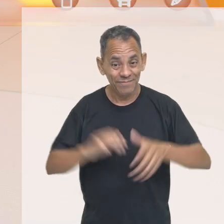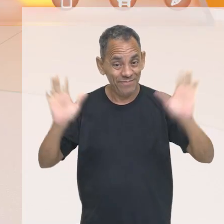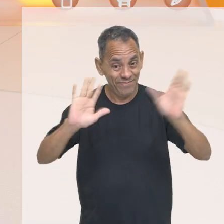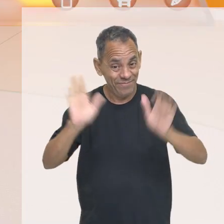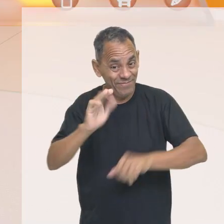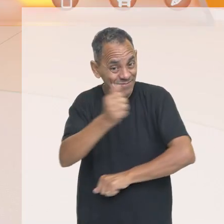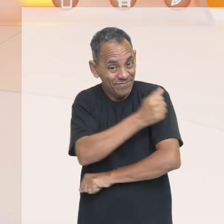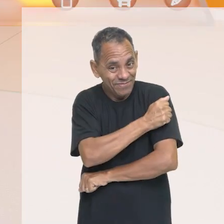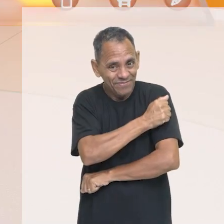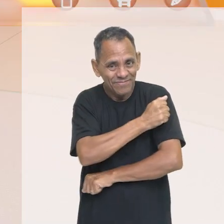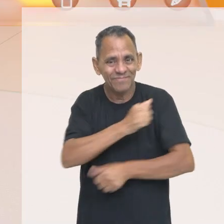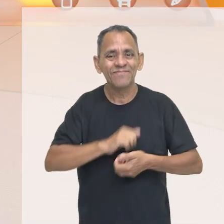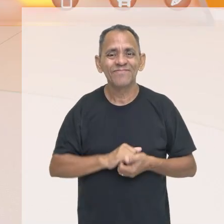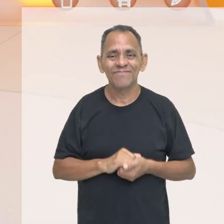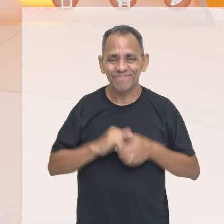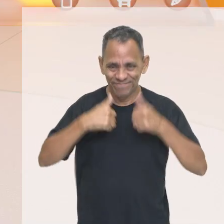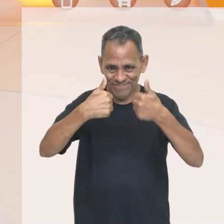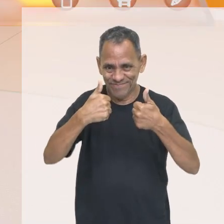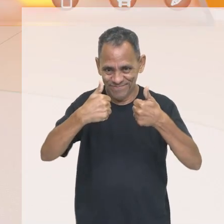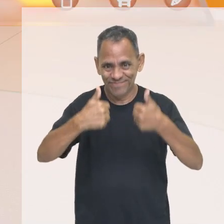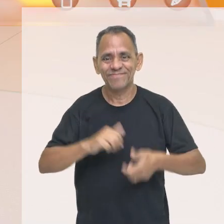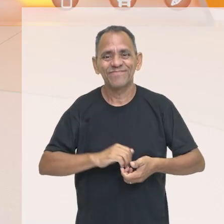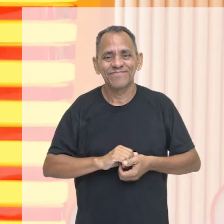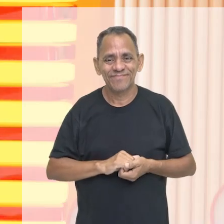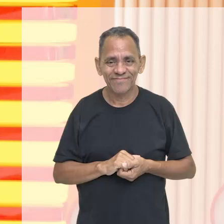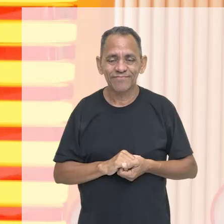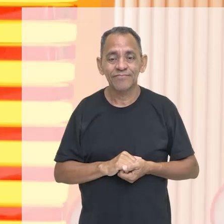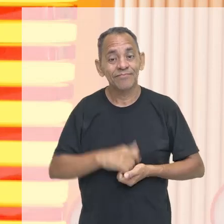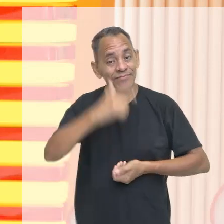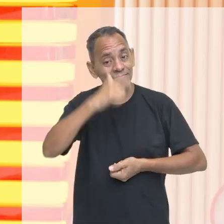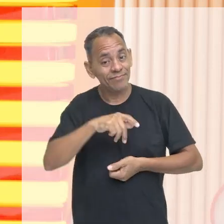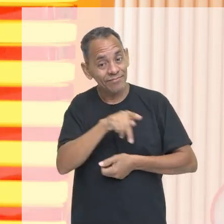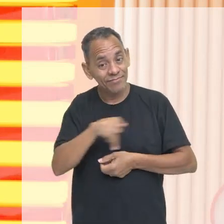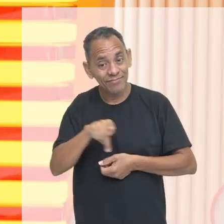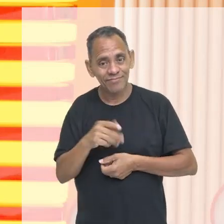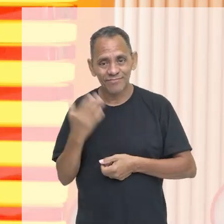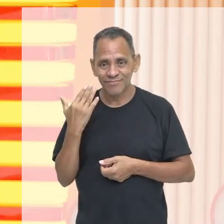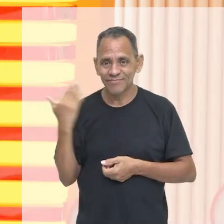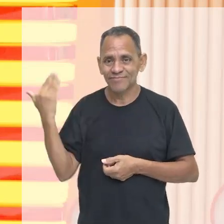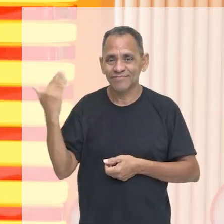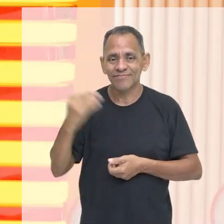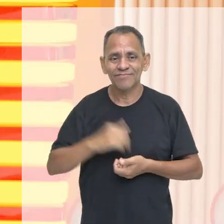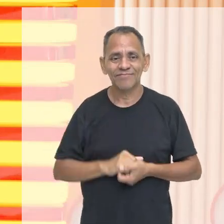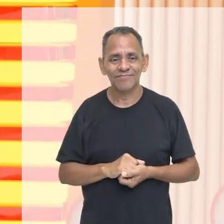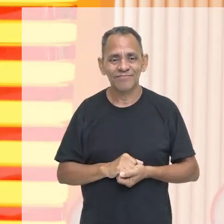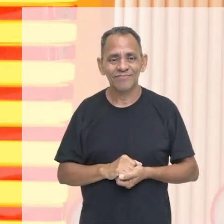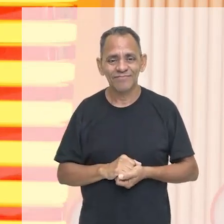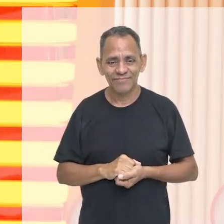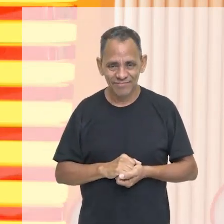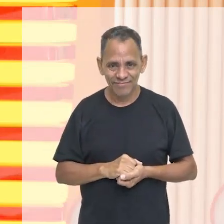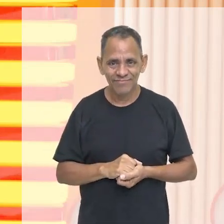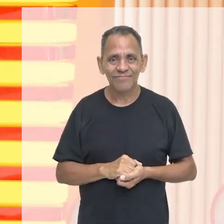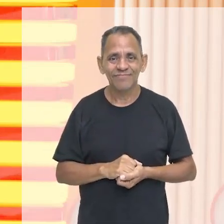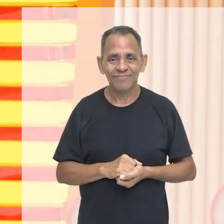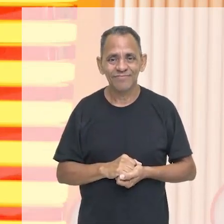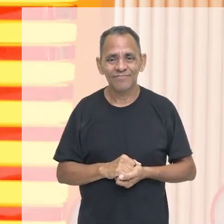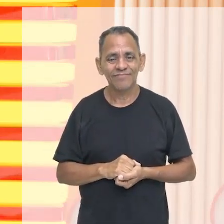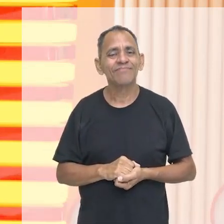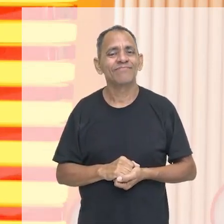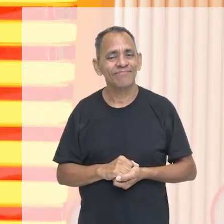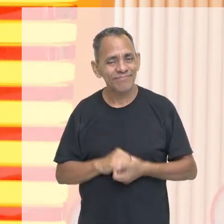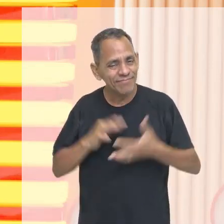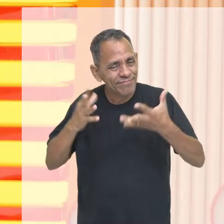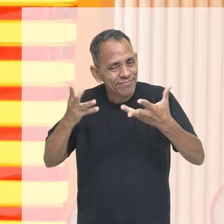Olá, queridos alunos, tudo bem com vocês? Eu sou o professor Ian Souto, daquele que é o